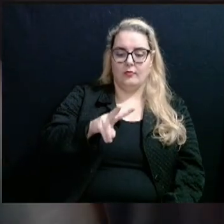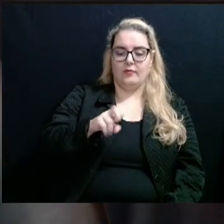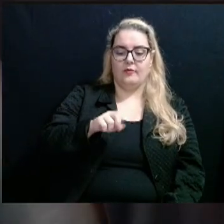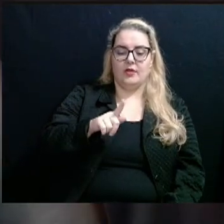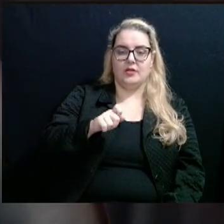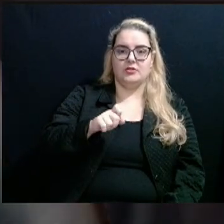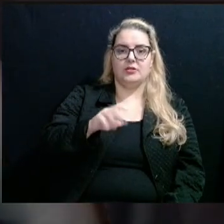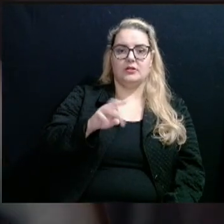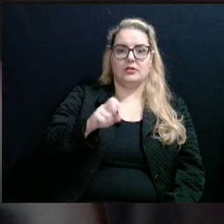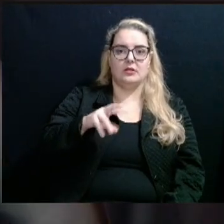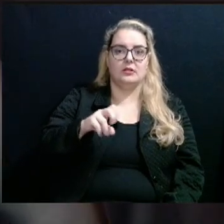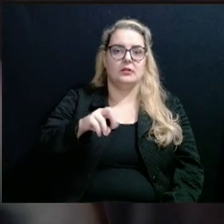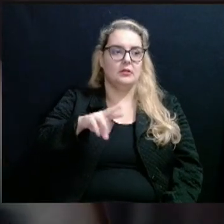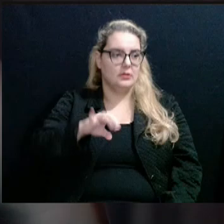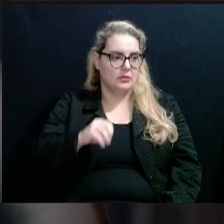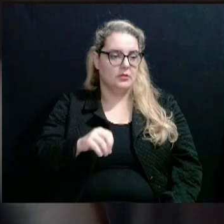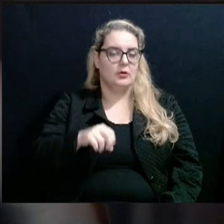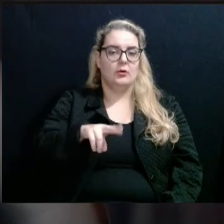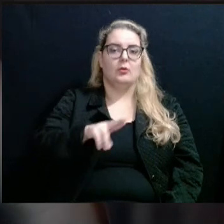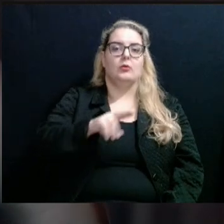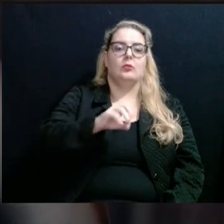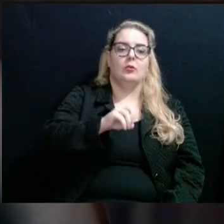né? Você então vai